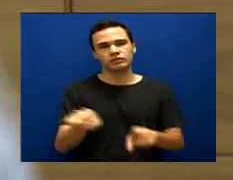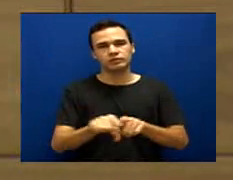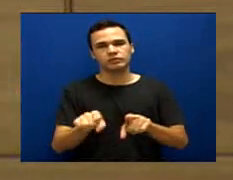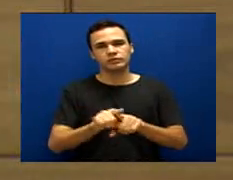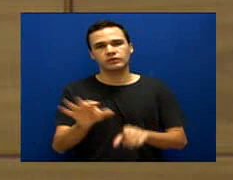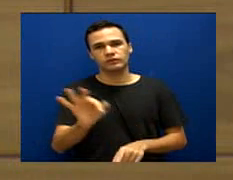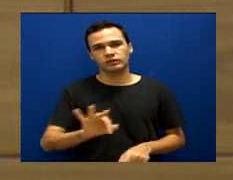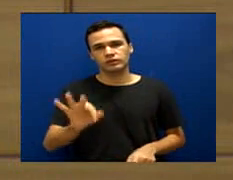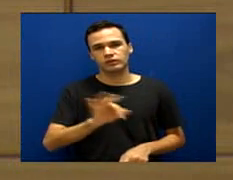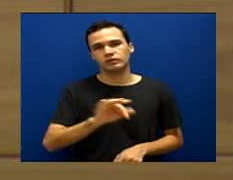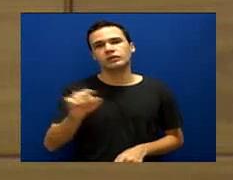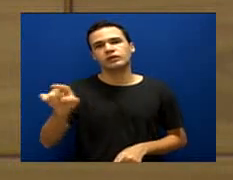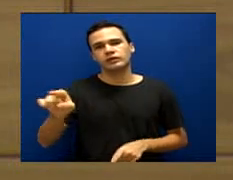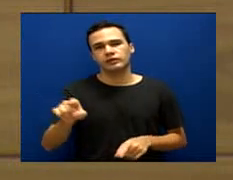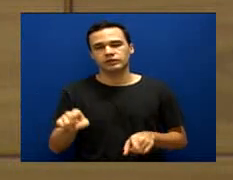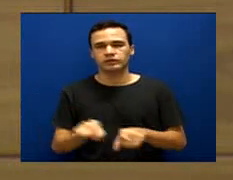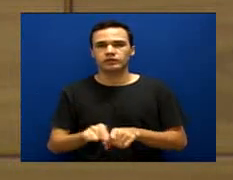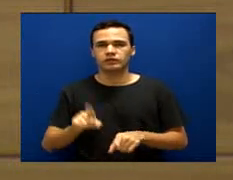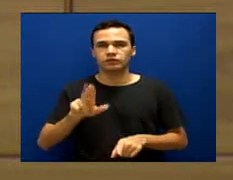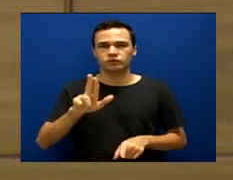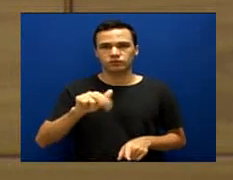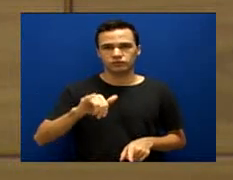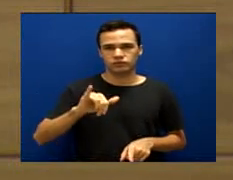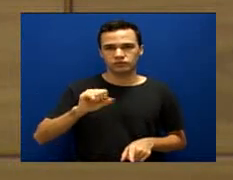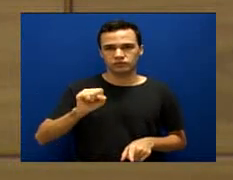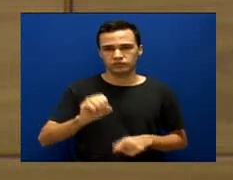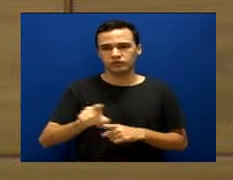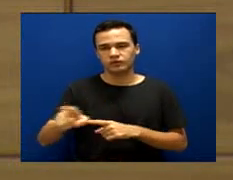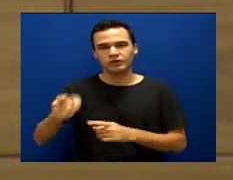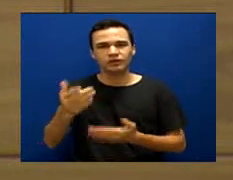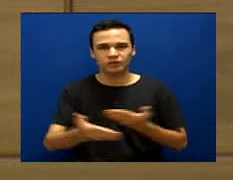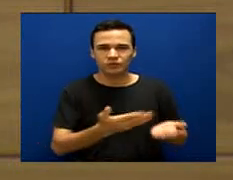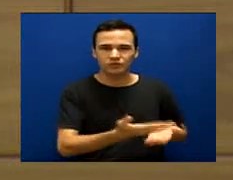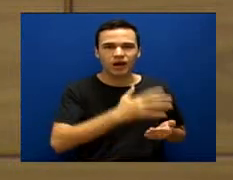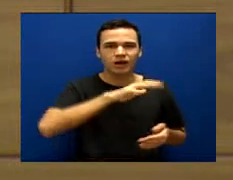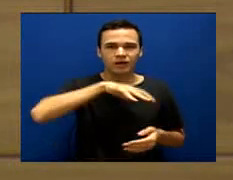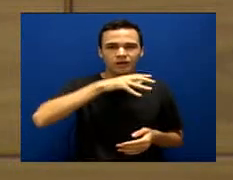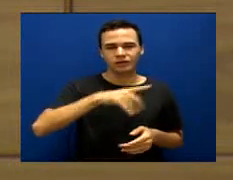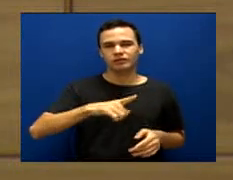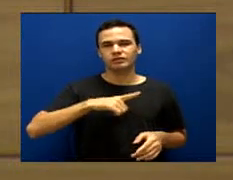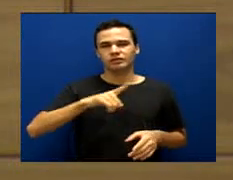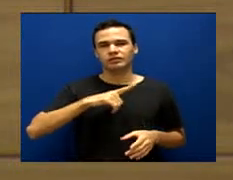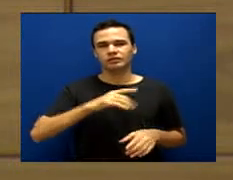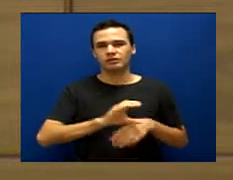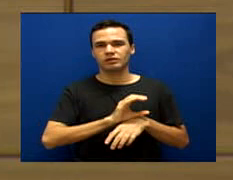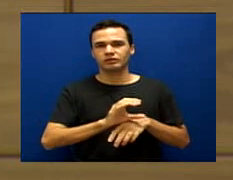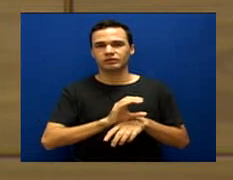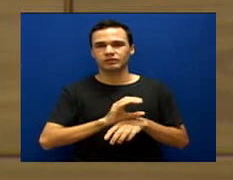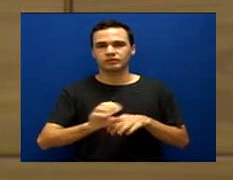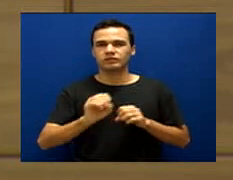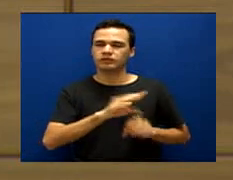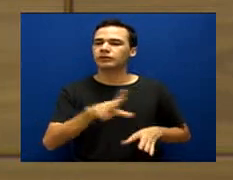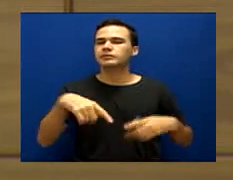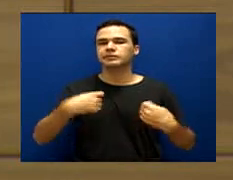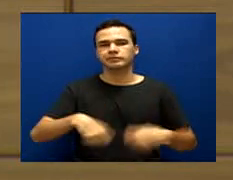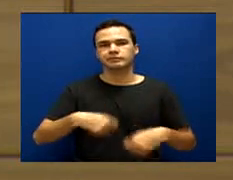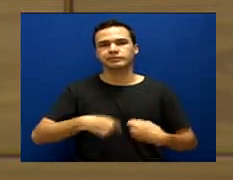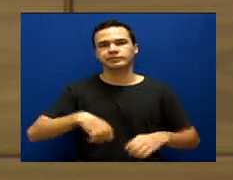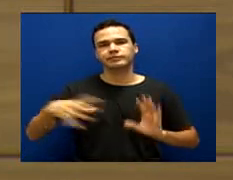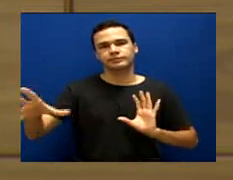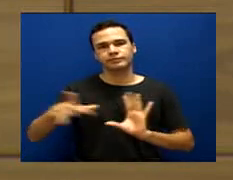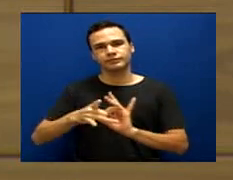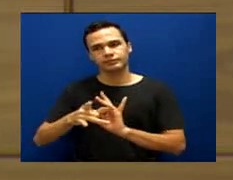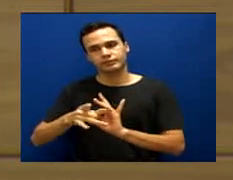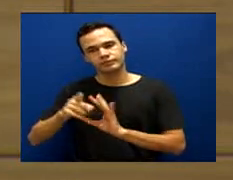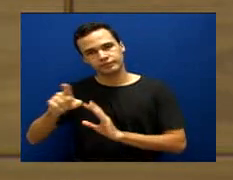que a universidade aqui, a Uniso, que tem o curso de veterinária, precisa destas parcerias para os